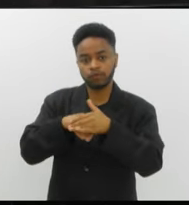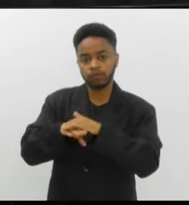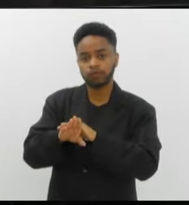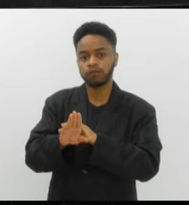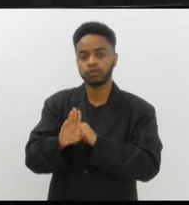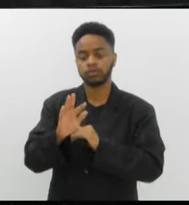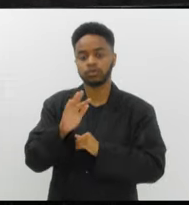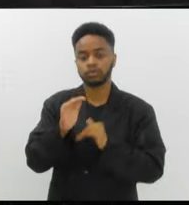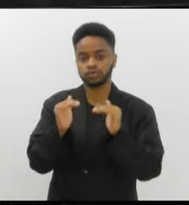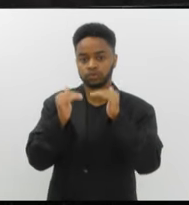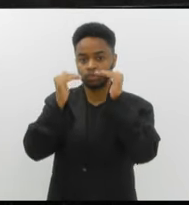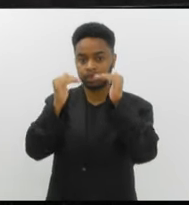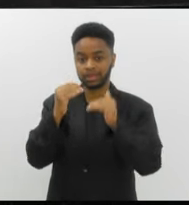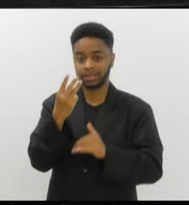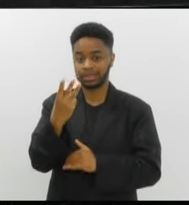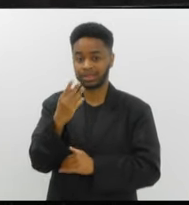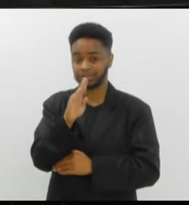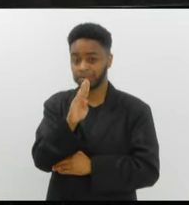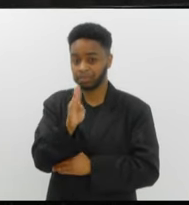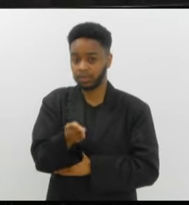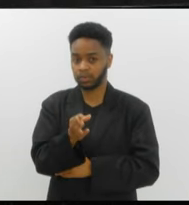3 bilhões de reais